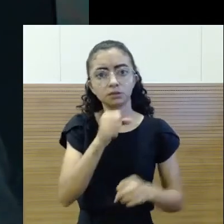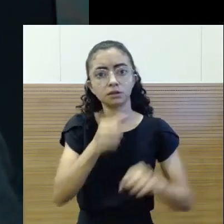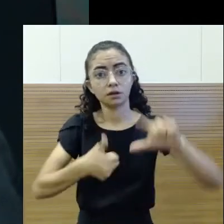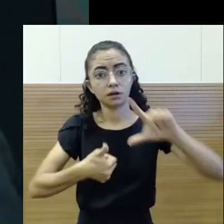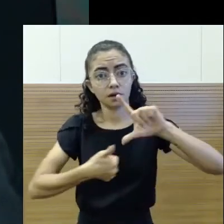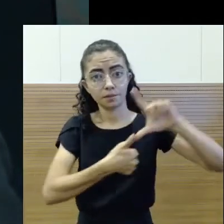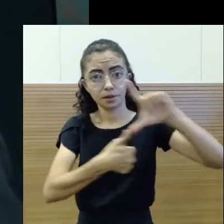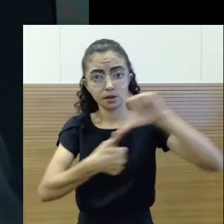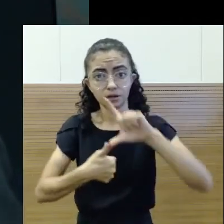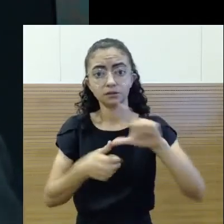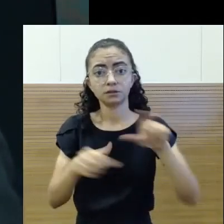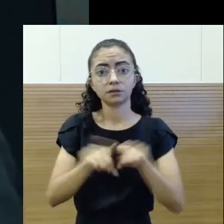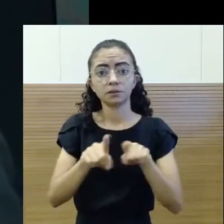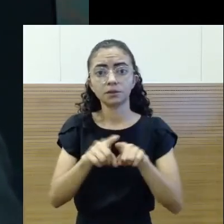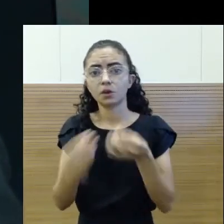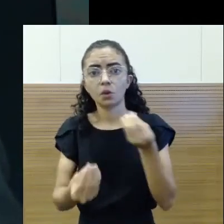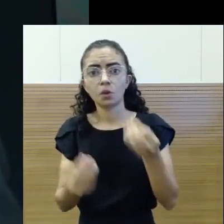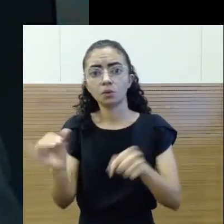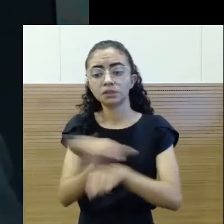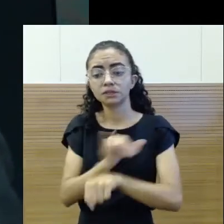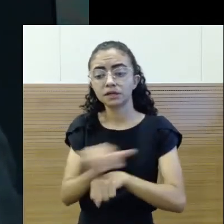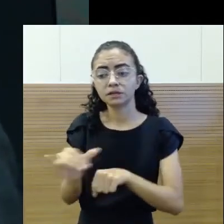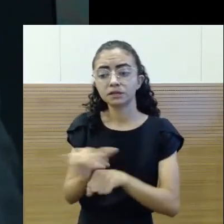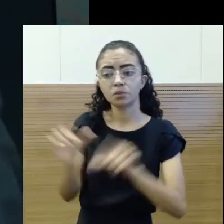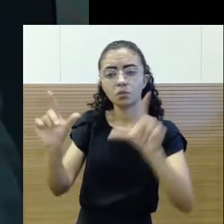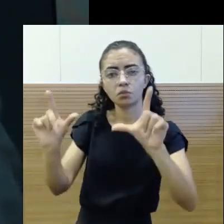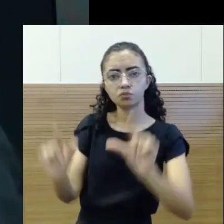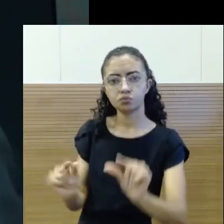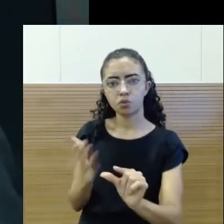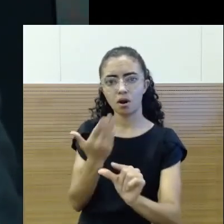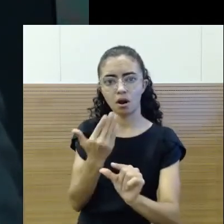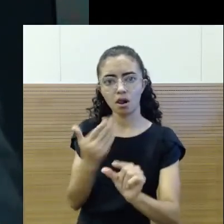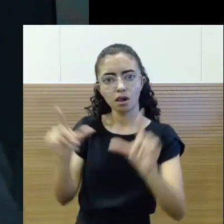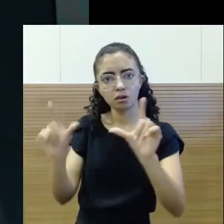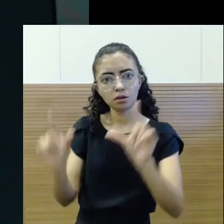para a redução do consumo. Doutor Fábio, com a palavra.